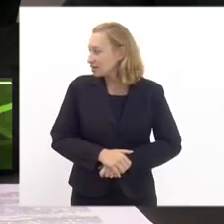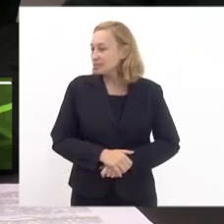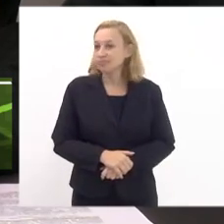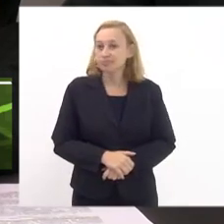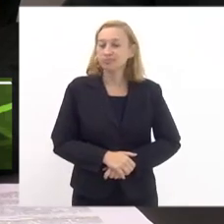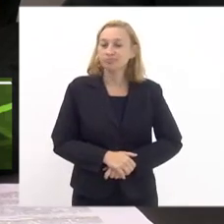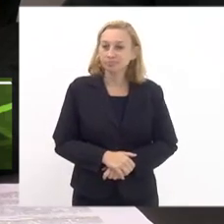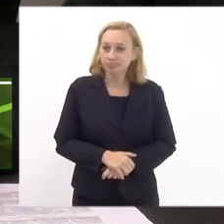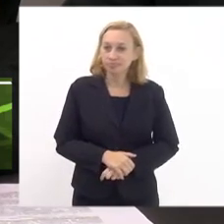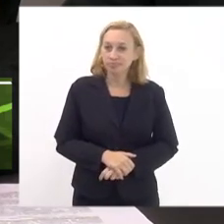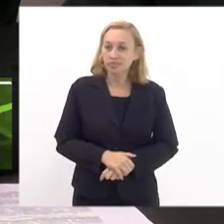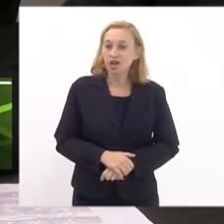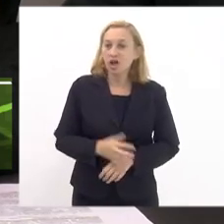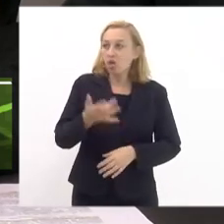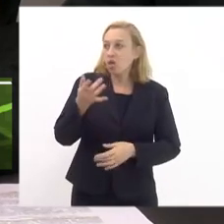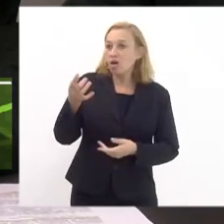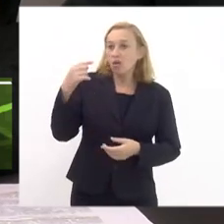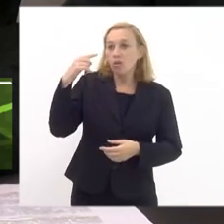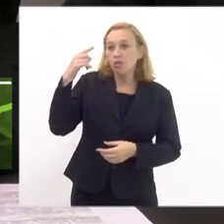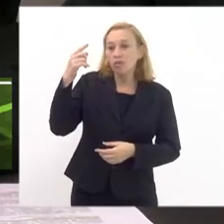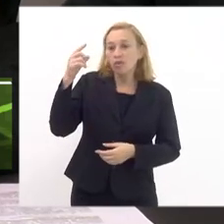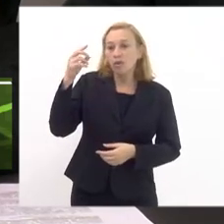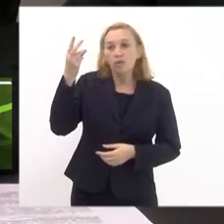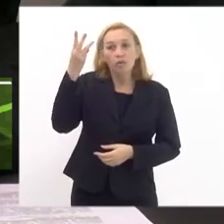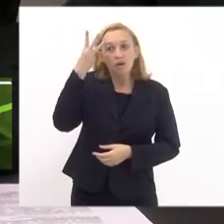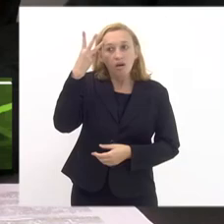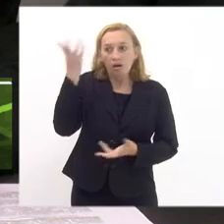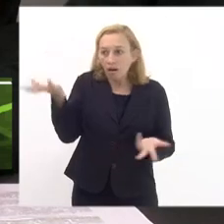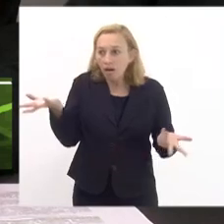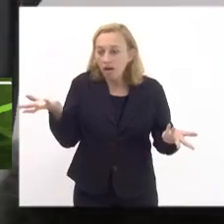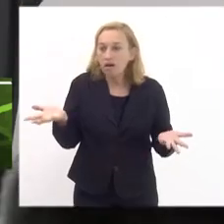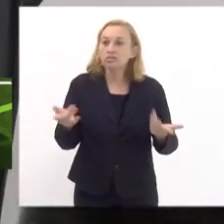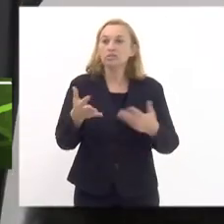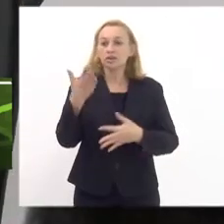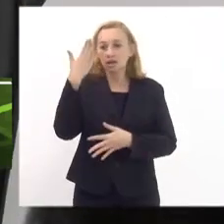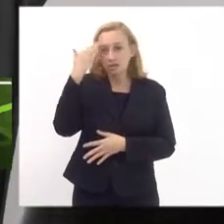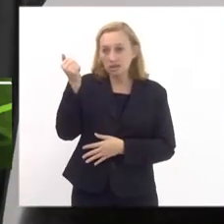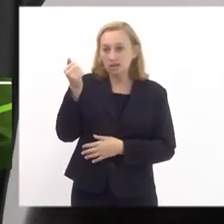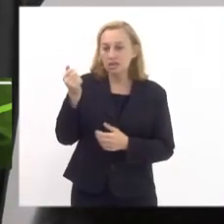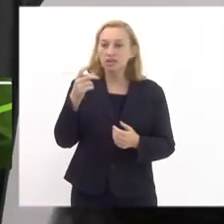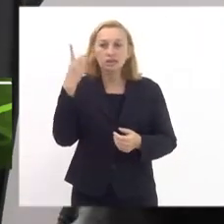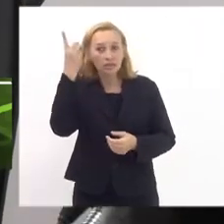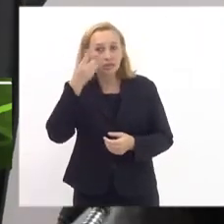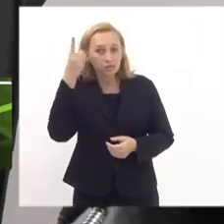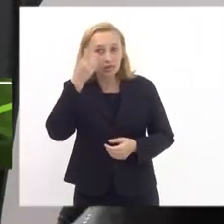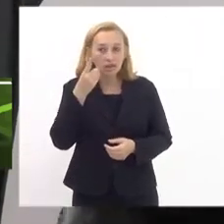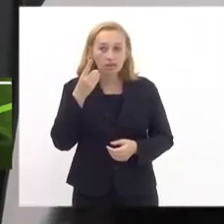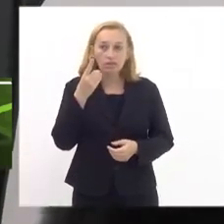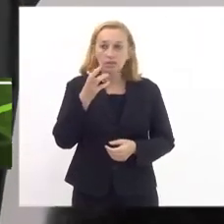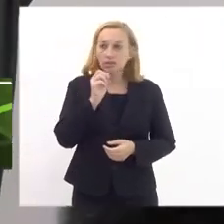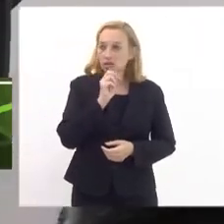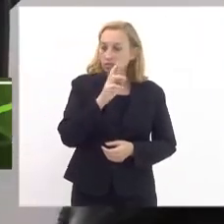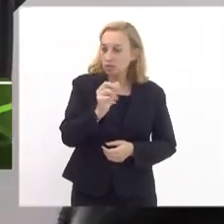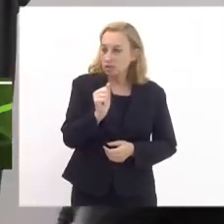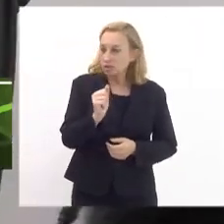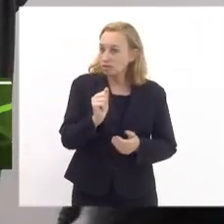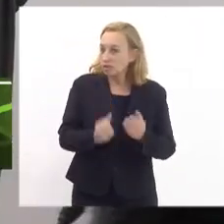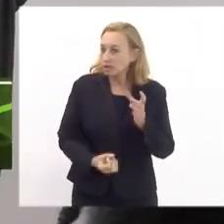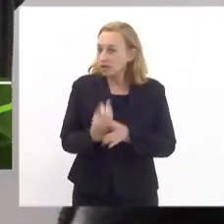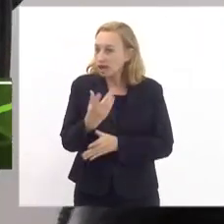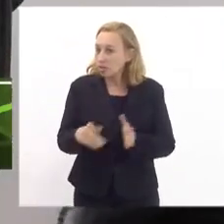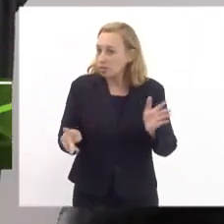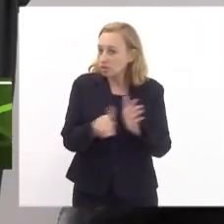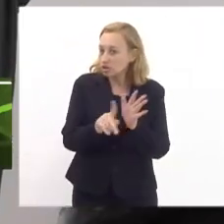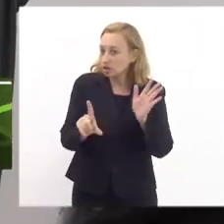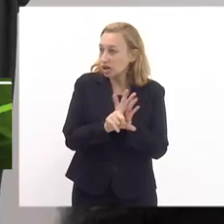vaga devia ser ele, que é um doente mental quem propõe isso. Olha, né? Deputado Eunen, eu não sei, eu sei que não é competente, mas nessa hora, vamos fazer um projeto de lei